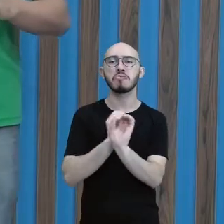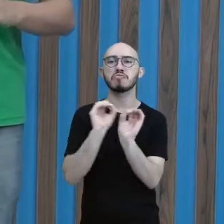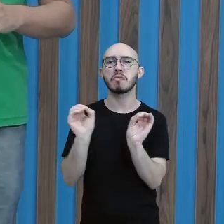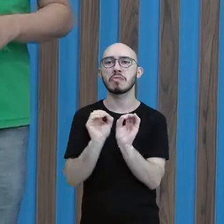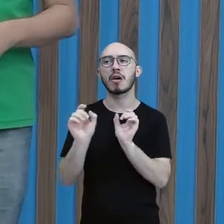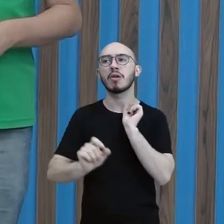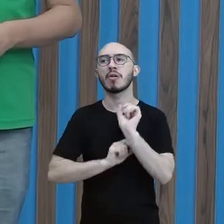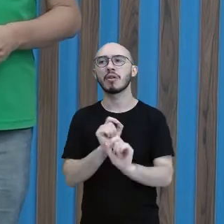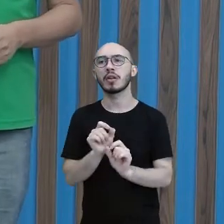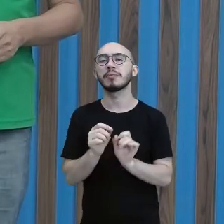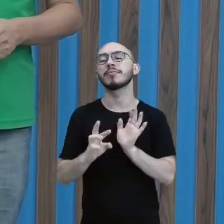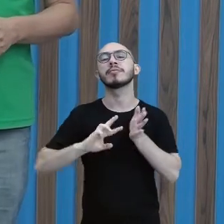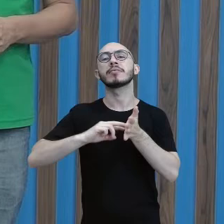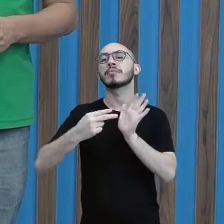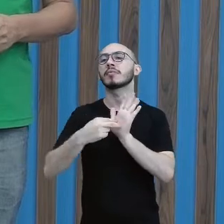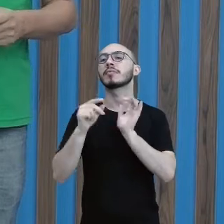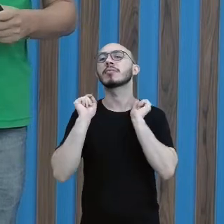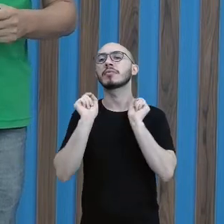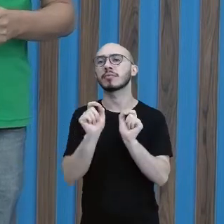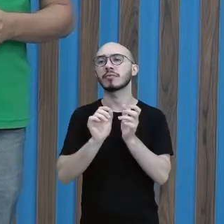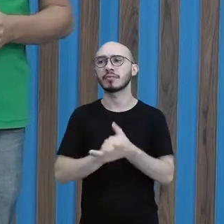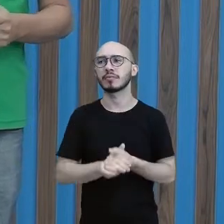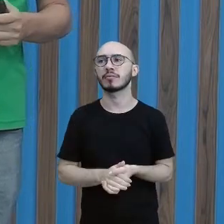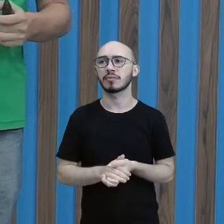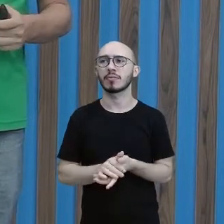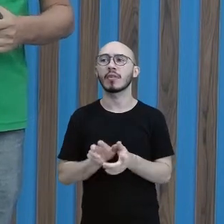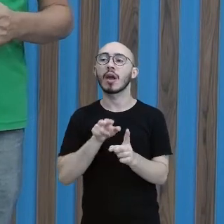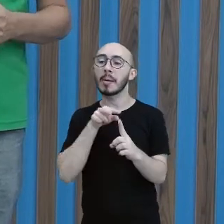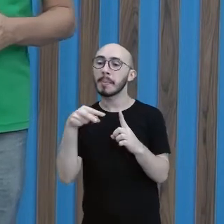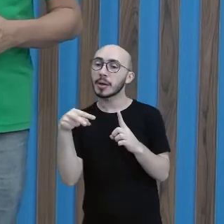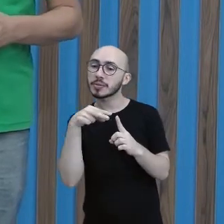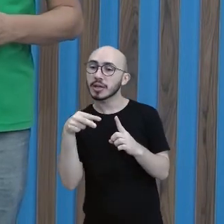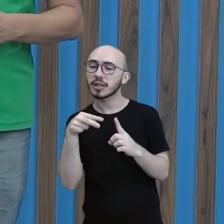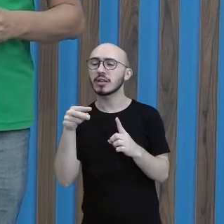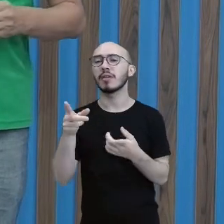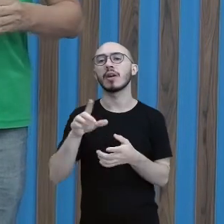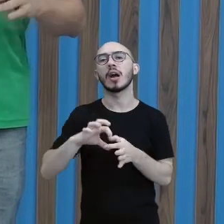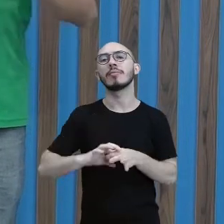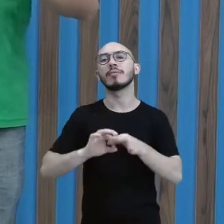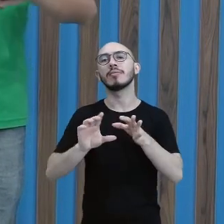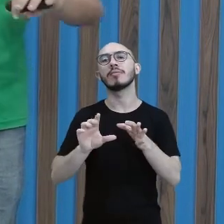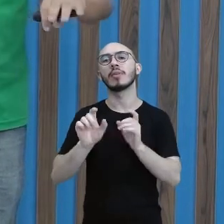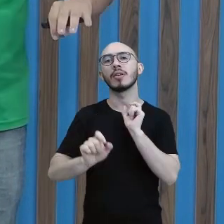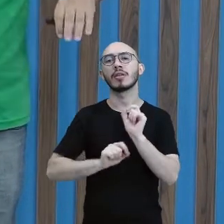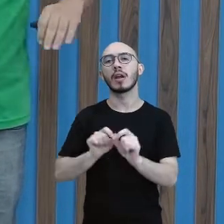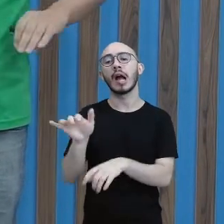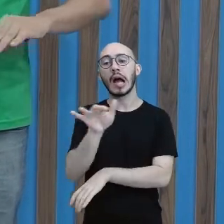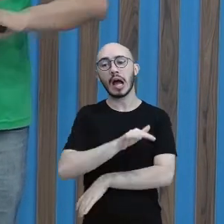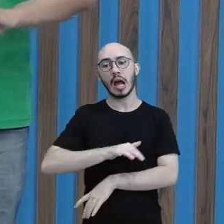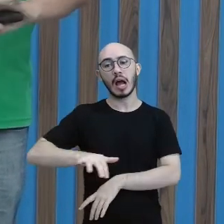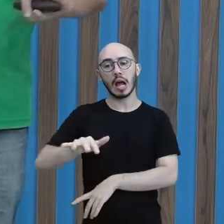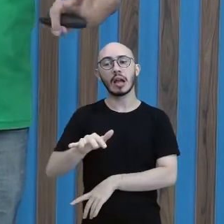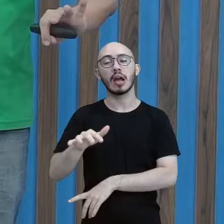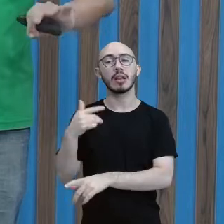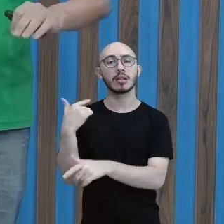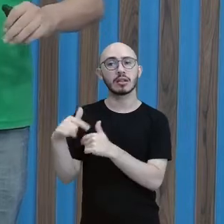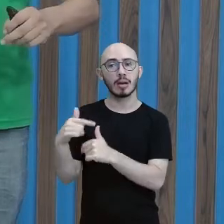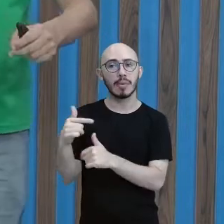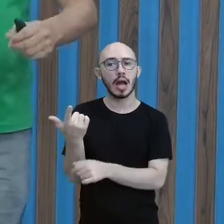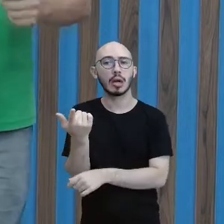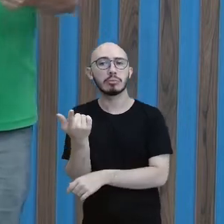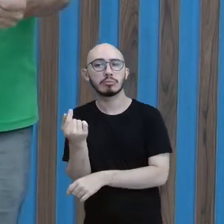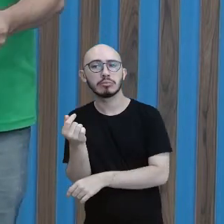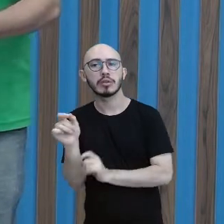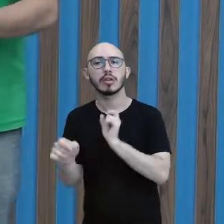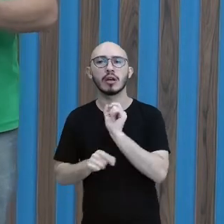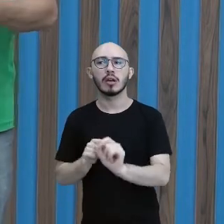sentido, é para dizer o seguinte, que uma perspectiva do liberalismo, o mercado ele deve ser totalmente livre. O Estado